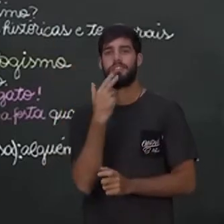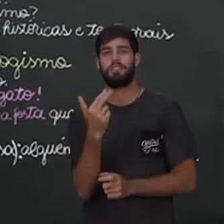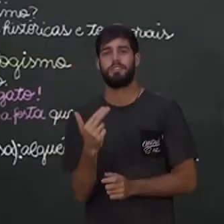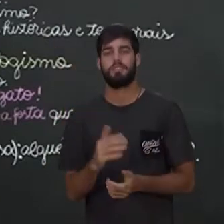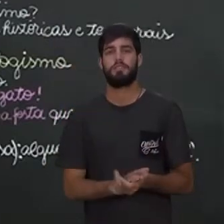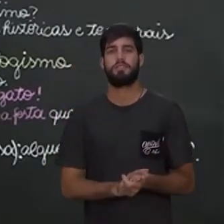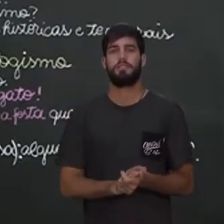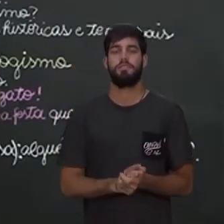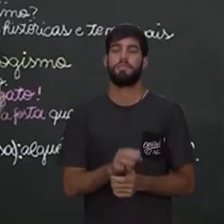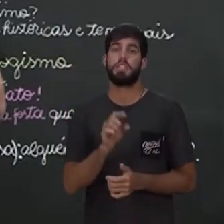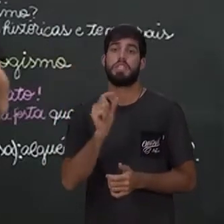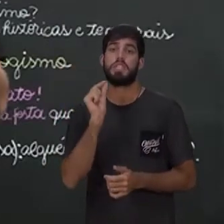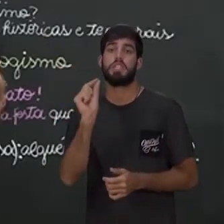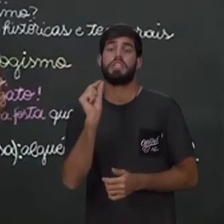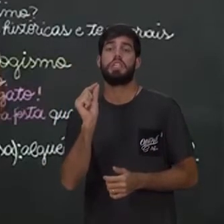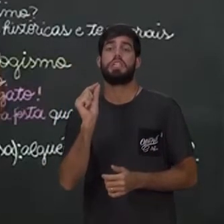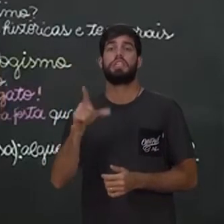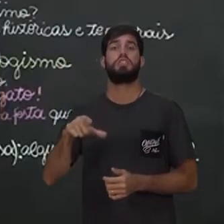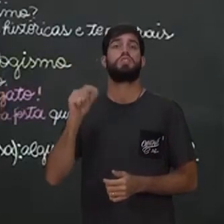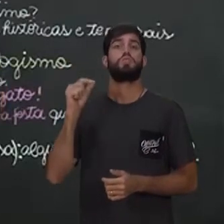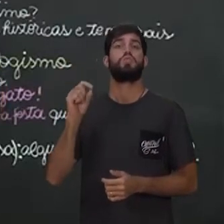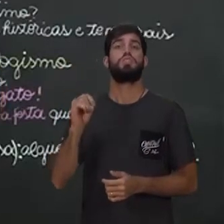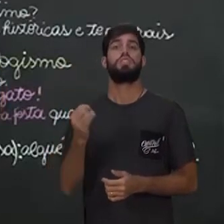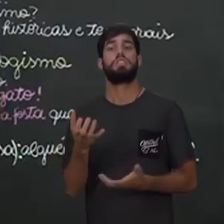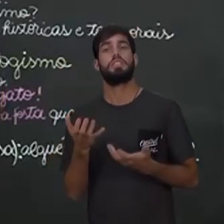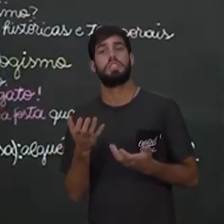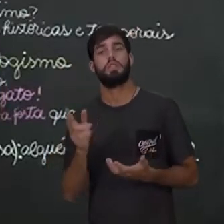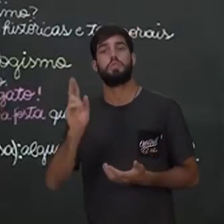o uso, quem define a utilização, quem